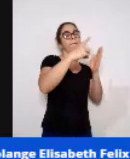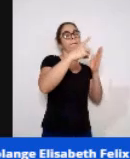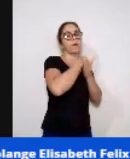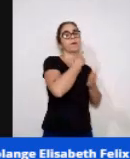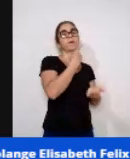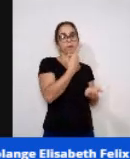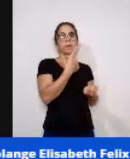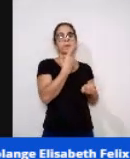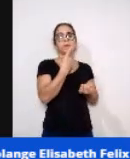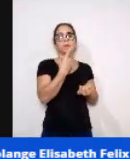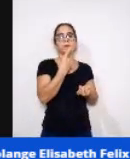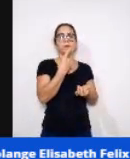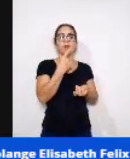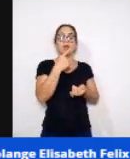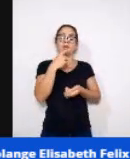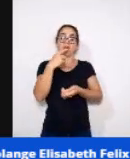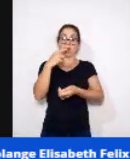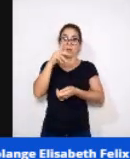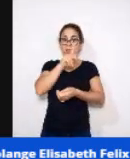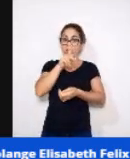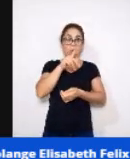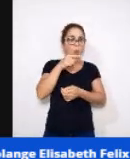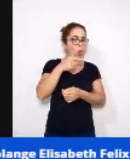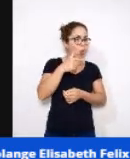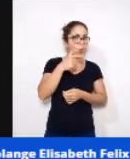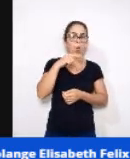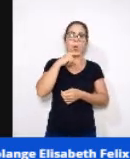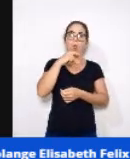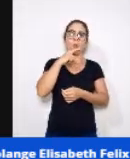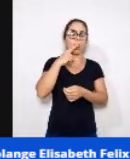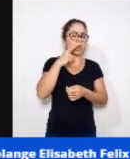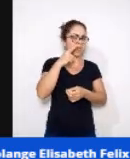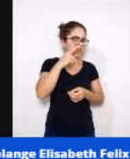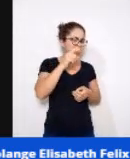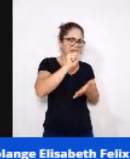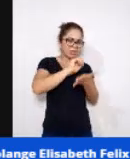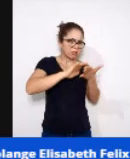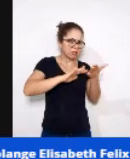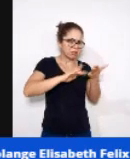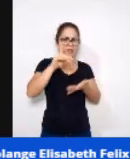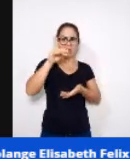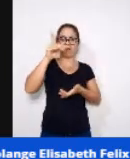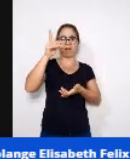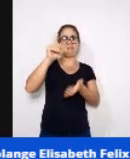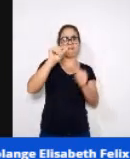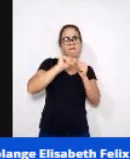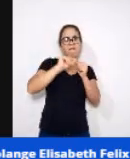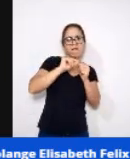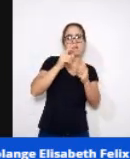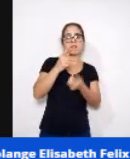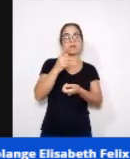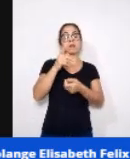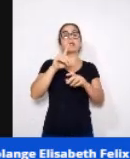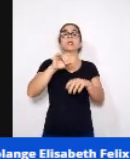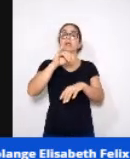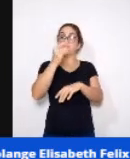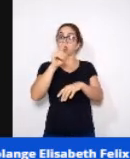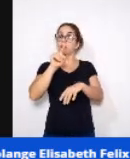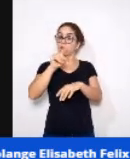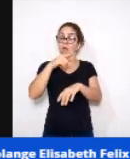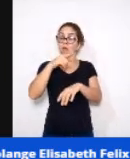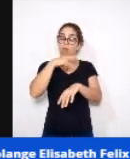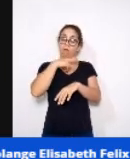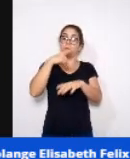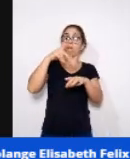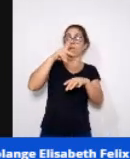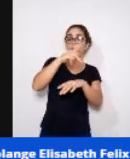repente você não consegue compreender sobre que atividade ele está falando. Então você Tendo o planejamento detalhado e esse